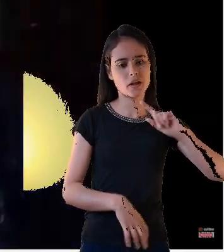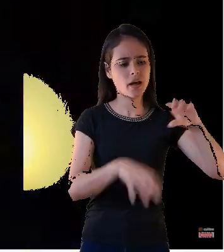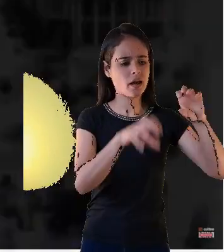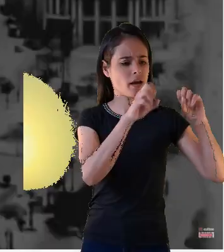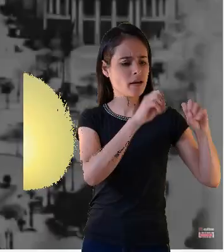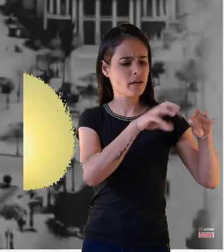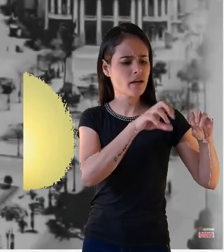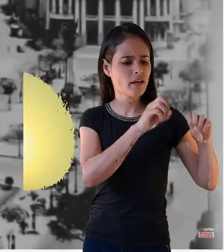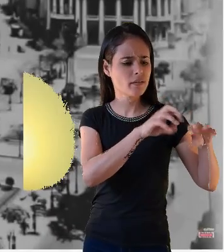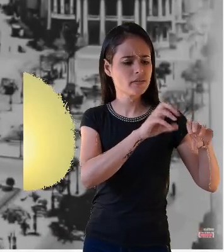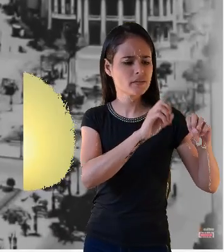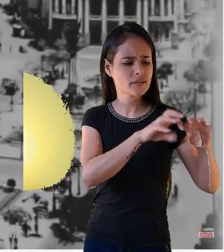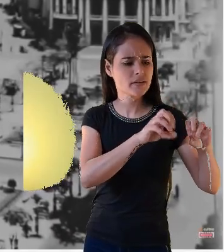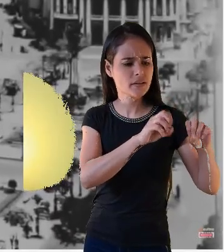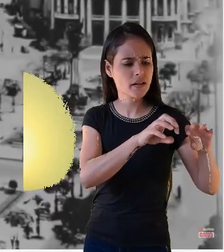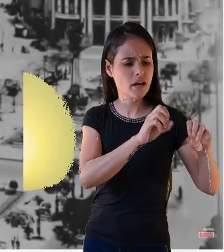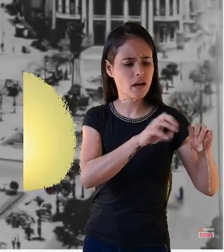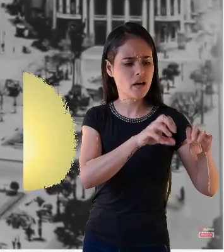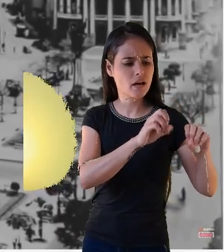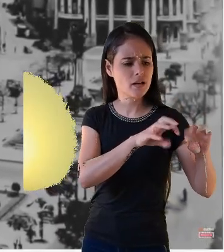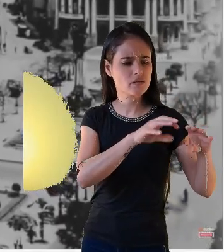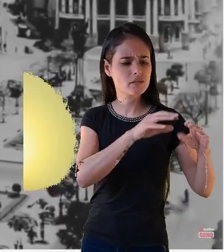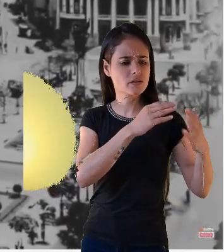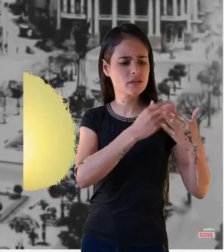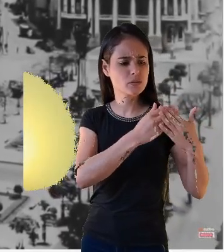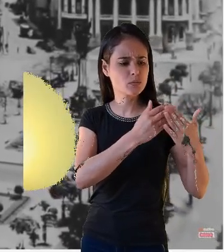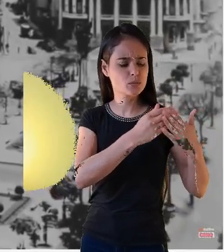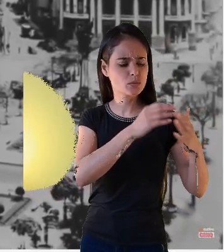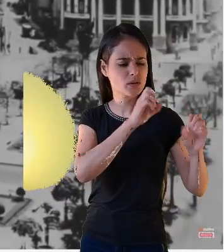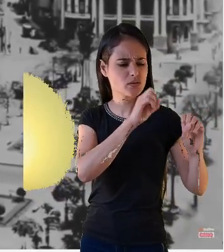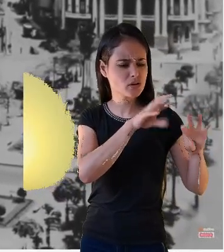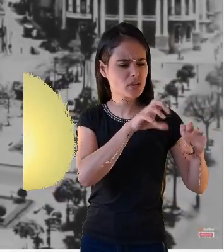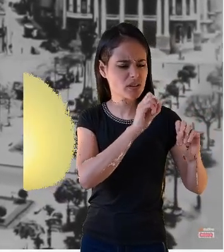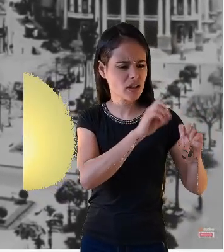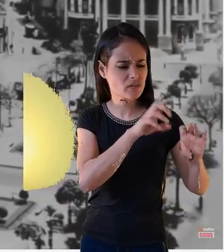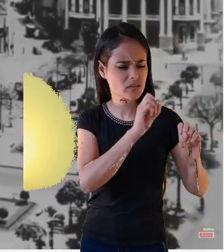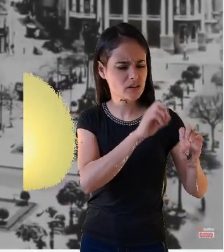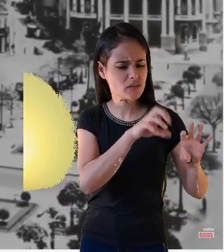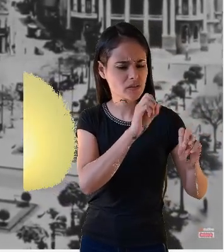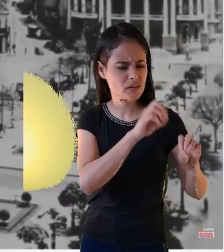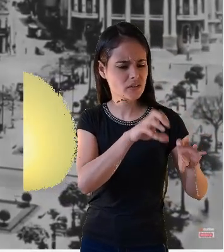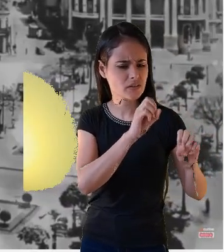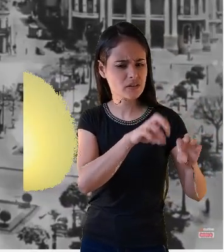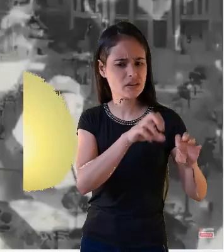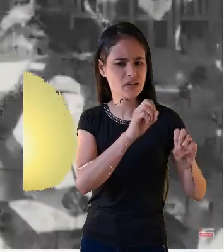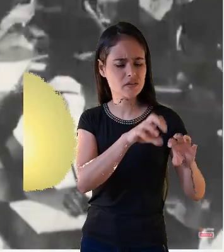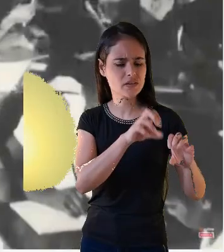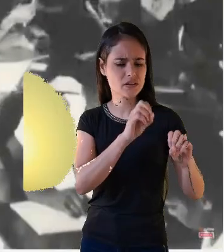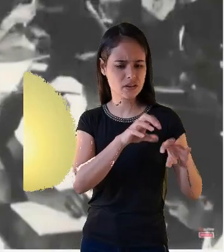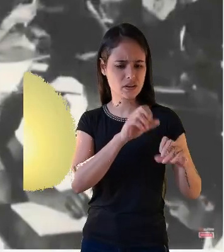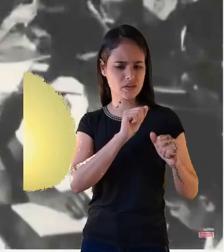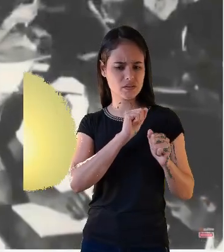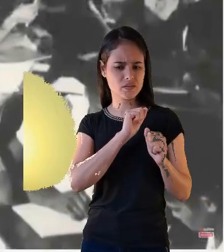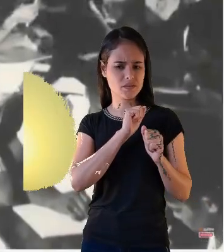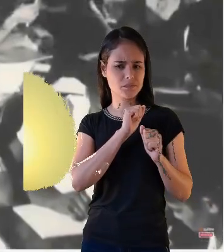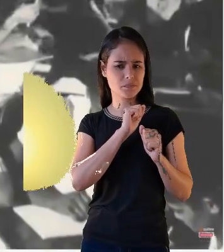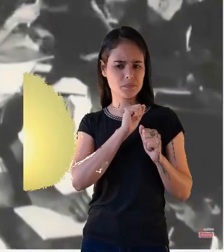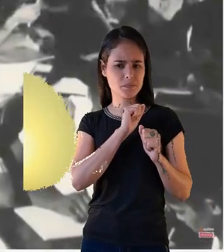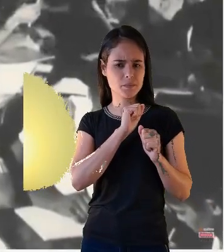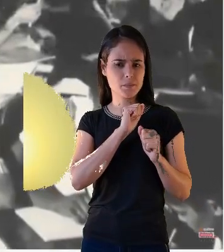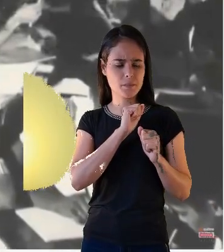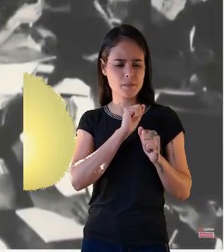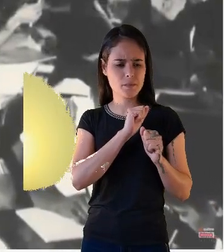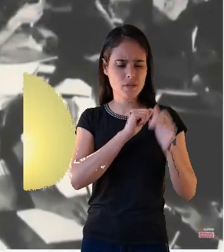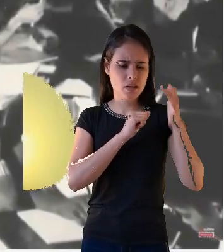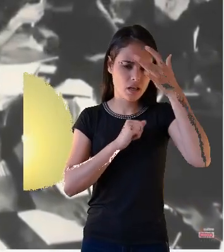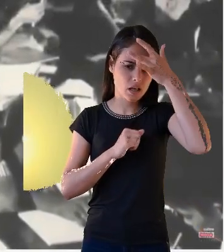Mandou soltar. Ao sair da prisão, Abdias levou seu projeto de teatro negro ao Rio de Janeiro. Composto de pessoas de origem humilde, o